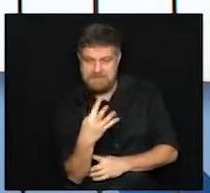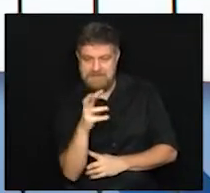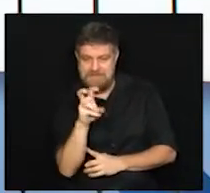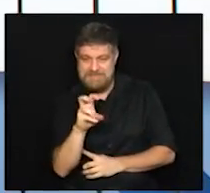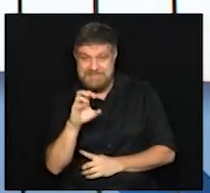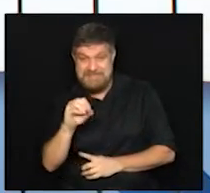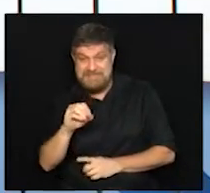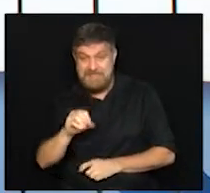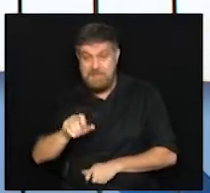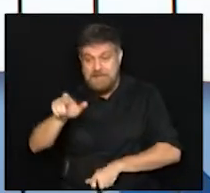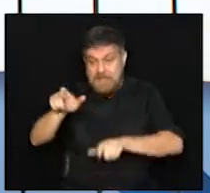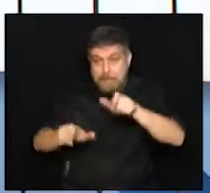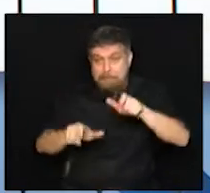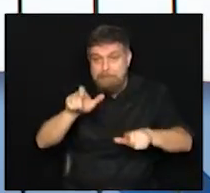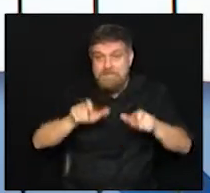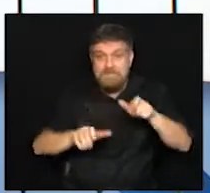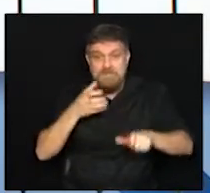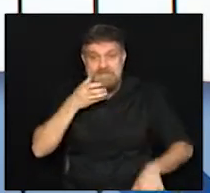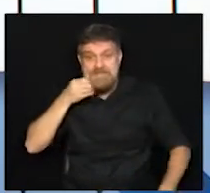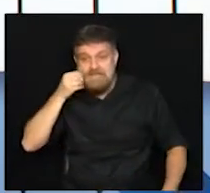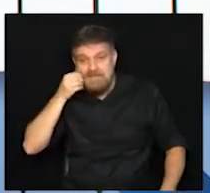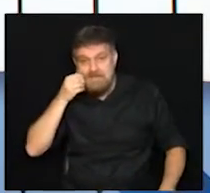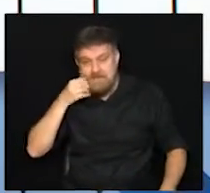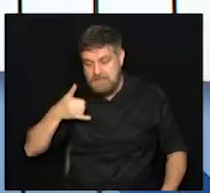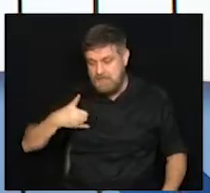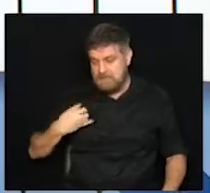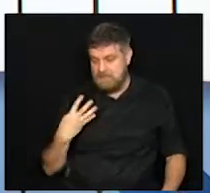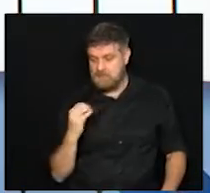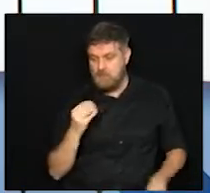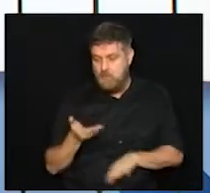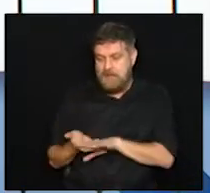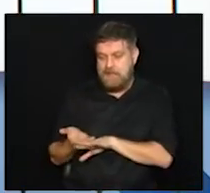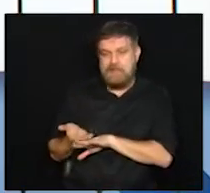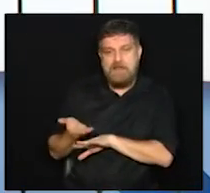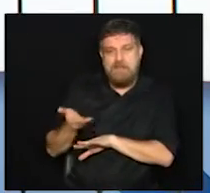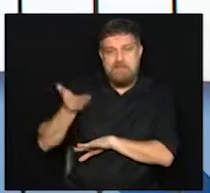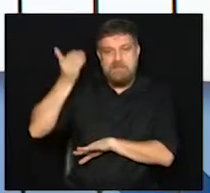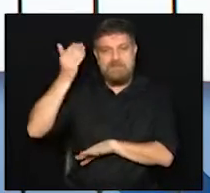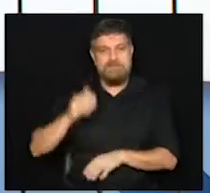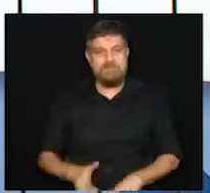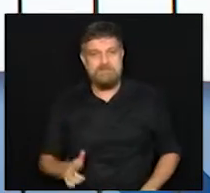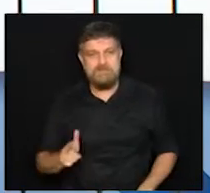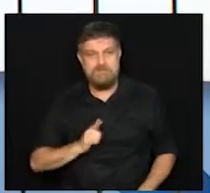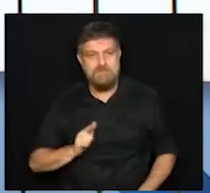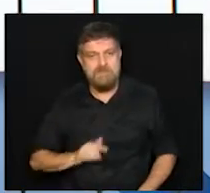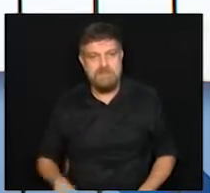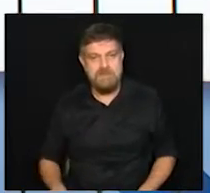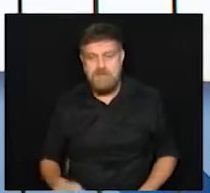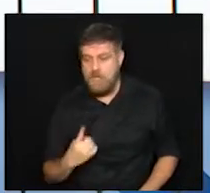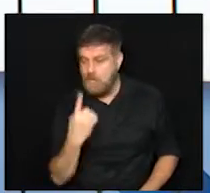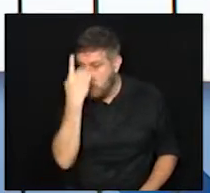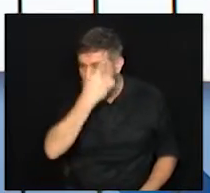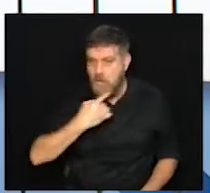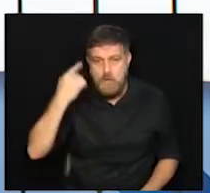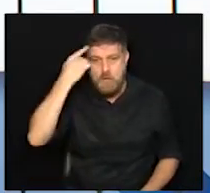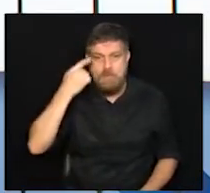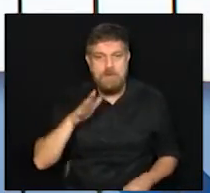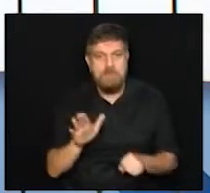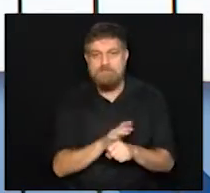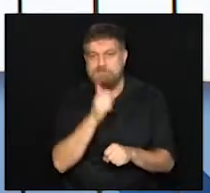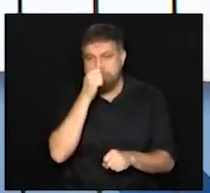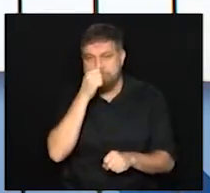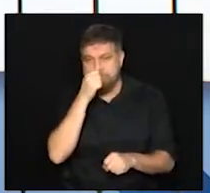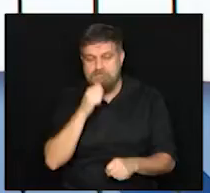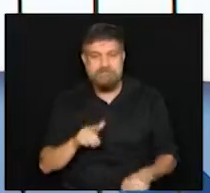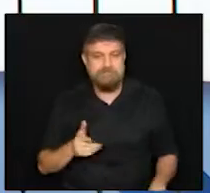10.450 vagas para pessoas acima de 40 anos. E olha, em um pouco mais de uma hora,